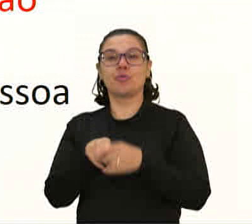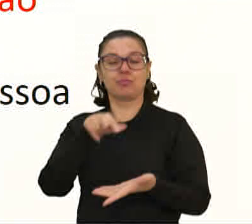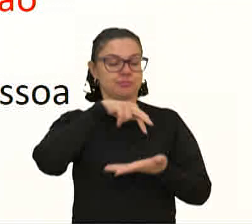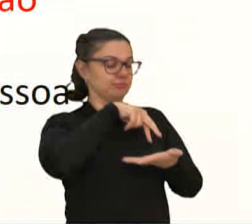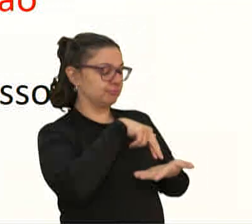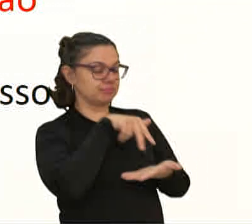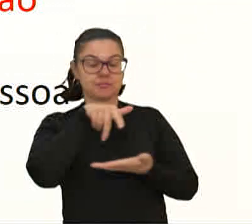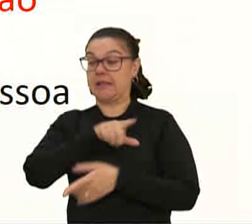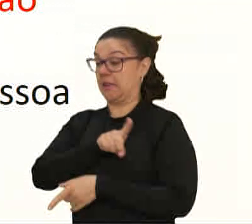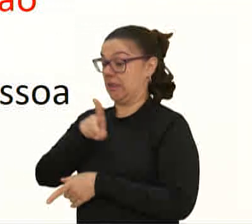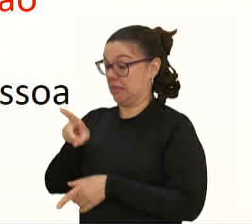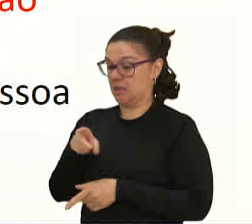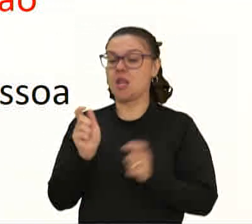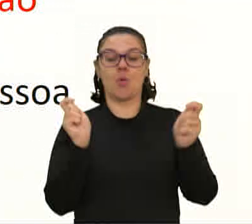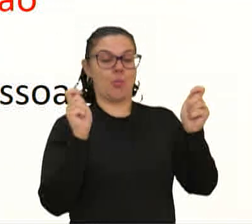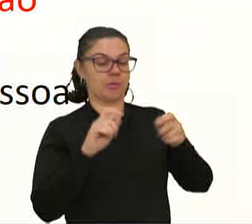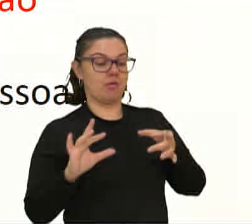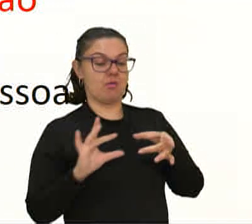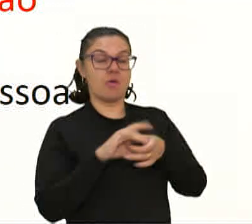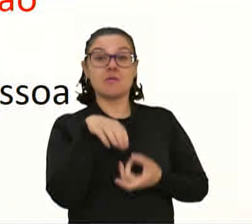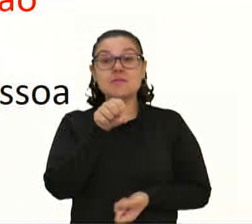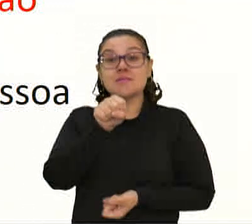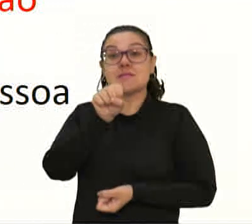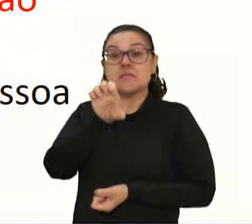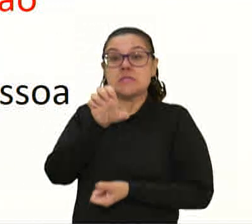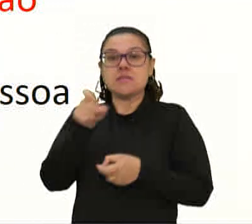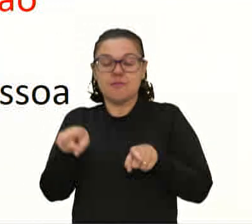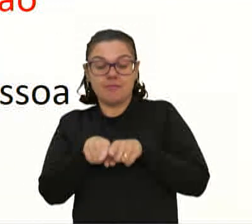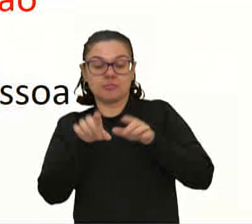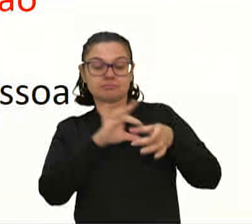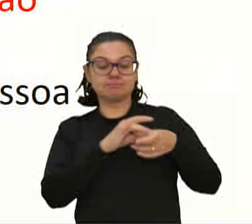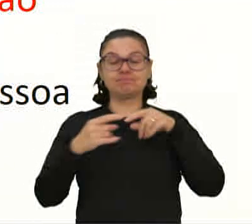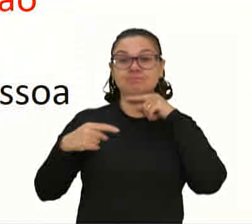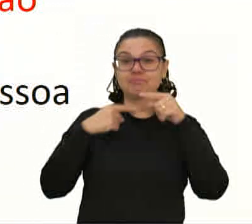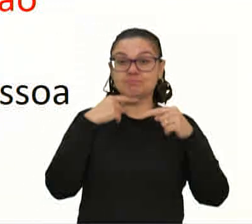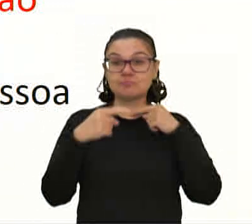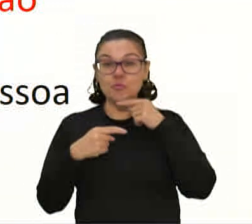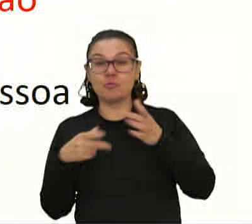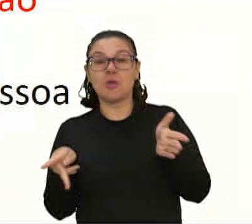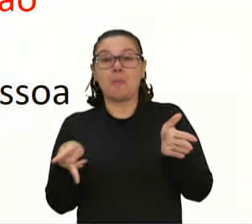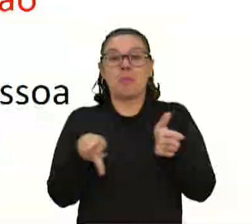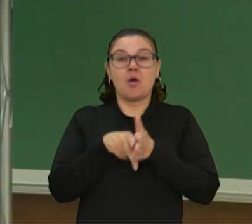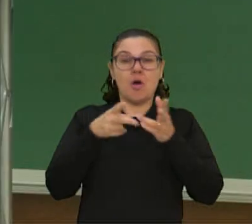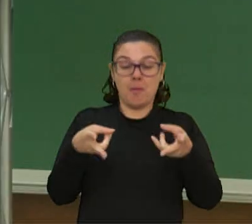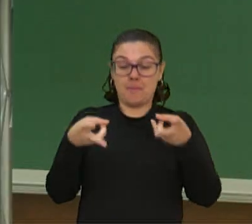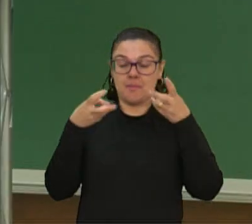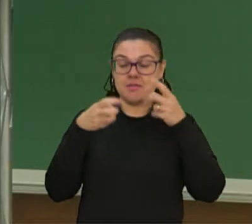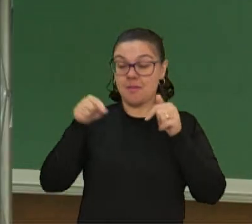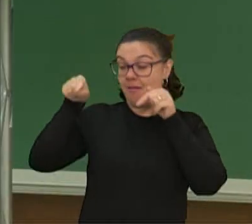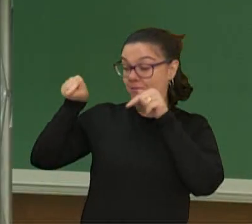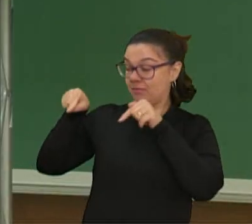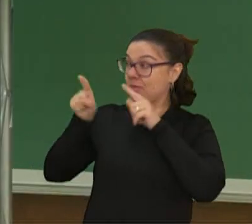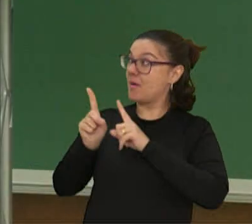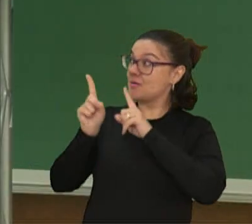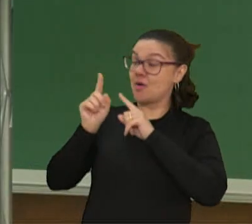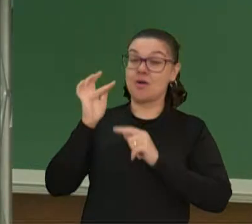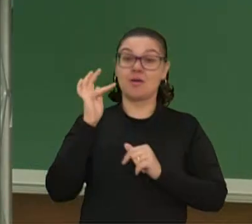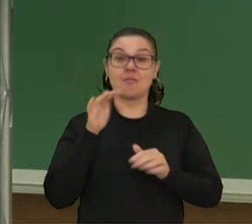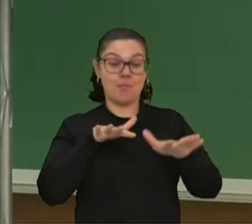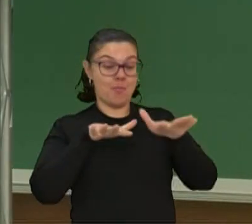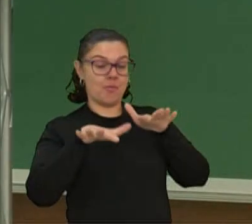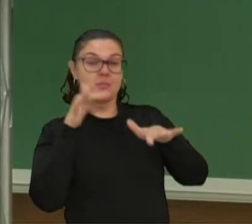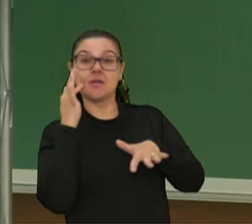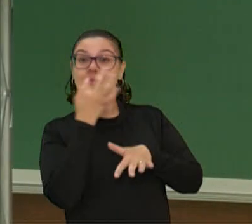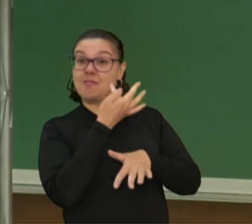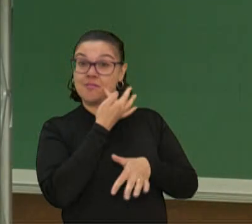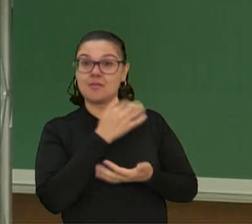da negativa e da conjunção condicionante instaura a dúvida hesitante. Vocês podem observar aqui o movimento da